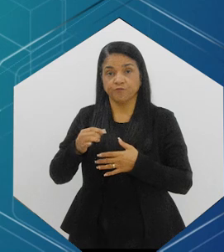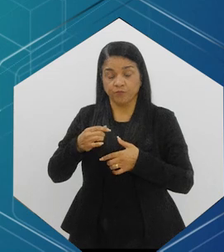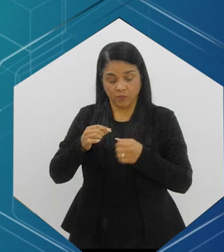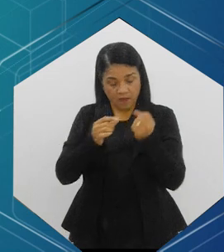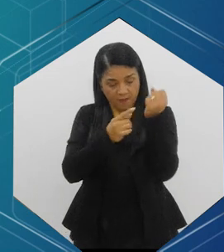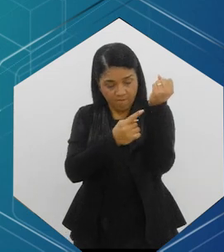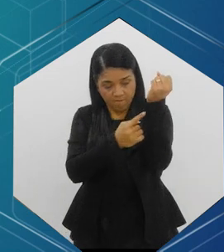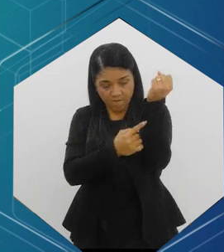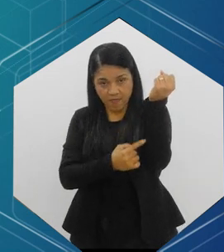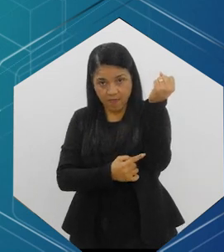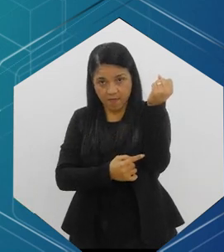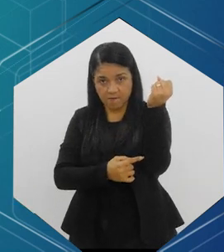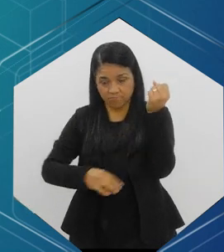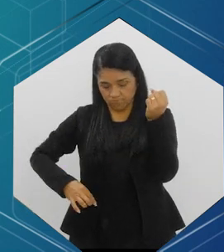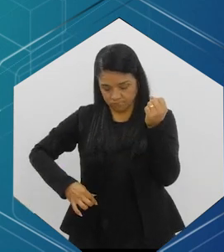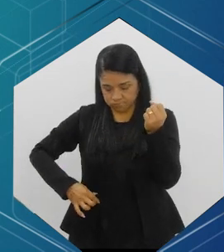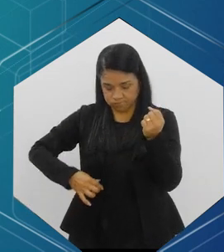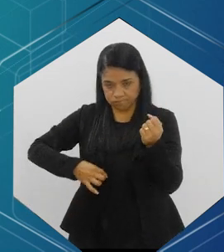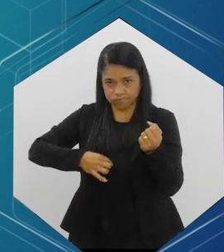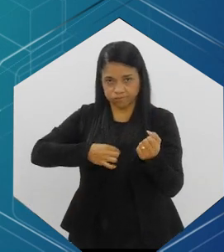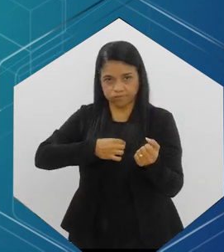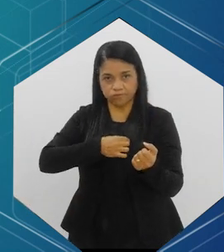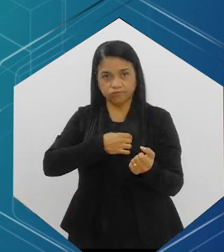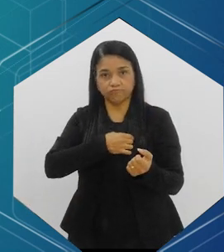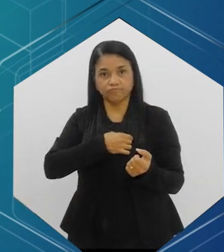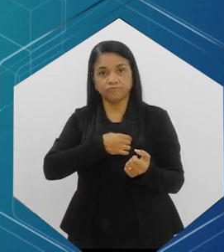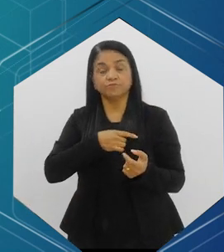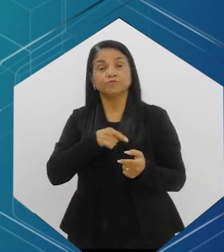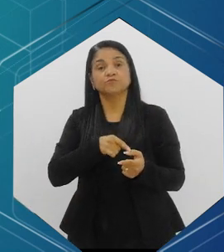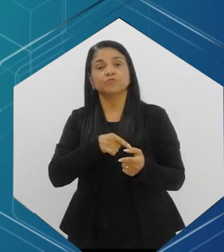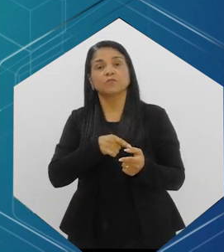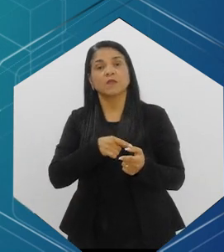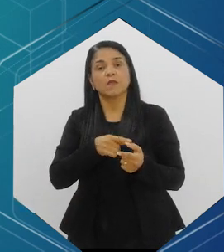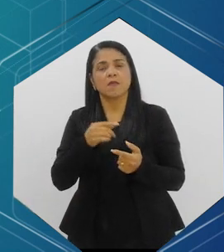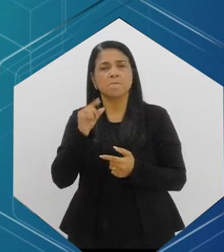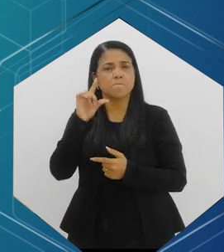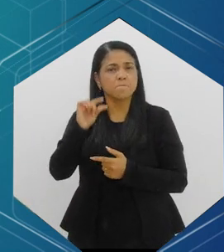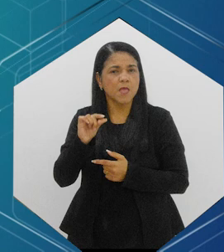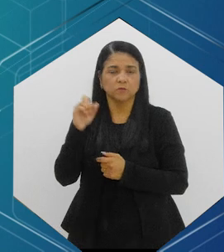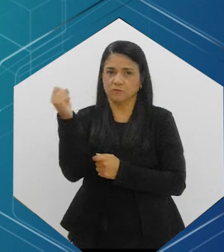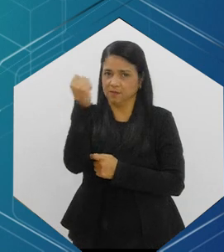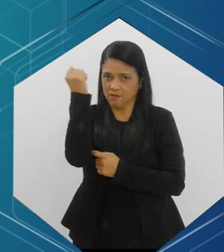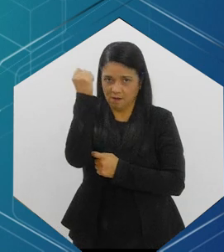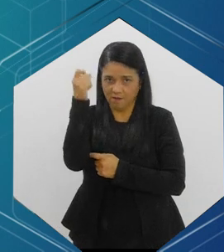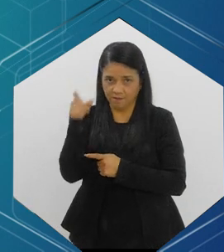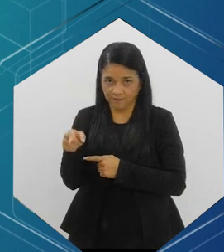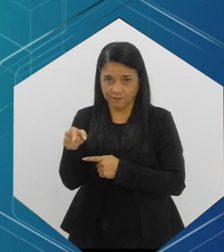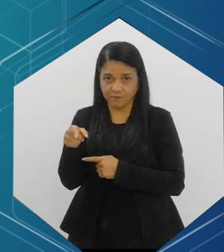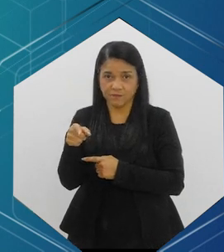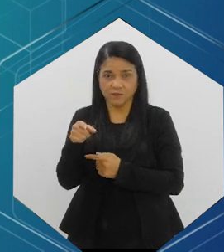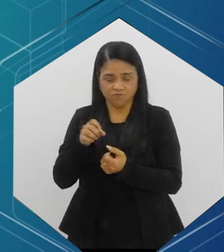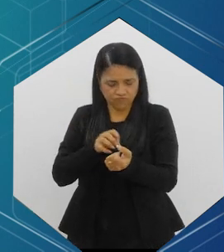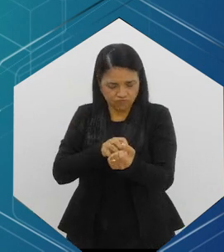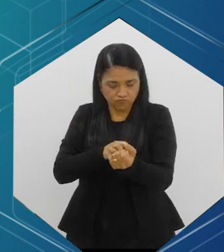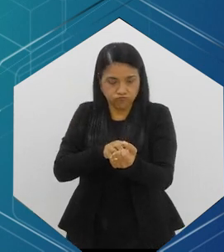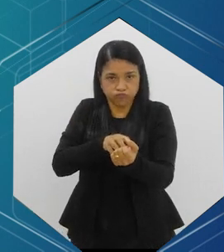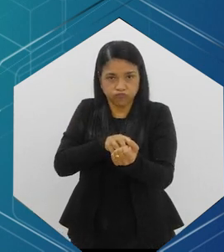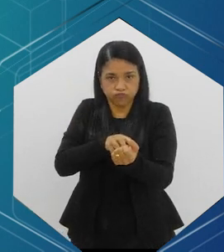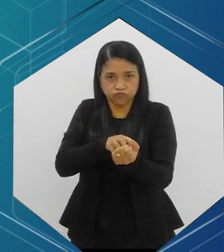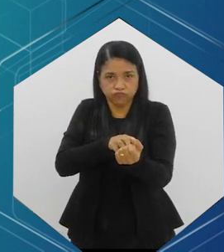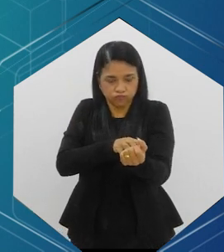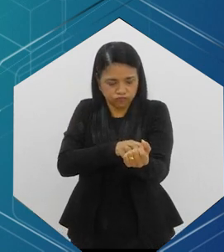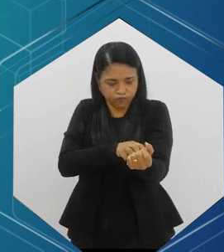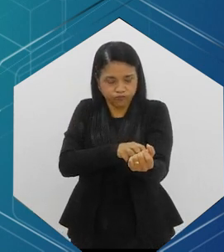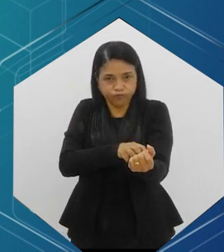menos grave que uma trombose venosa profunda. Por quê? Aquela oclusão, aquele coágulo que se fez no